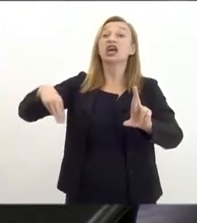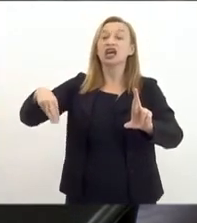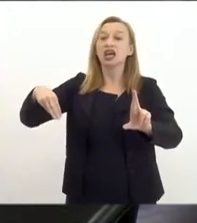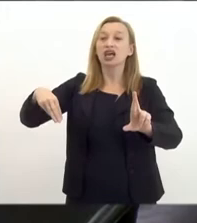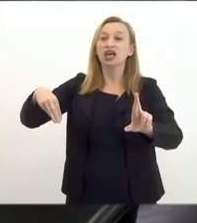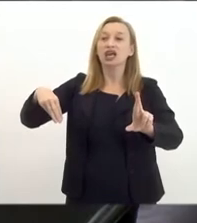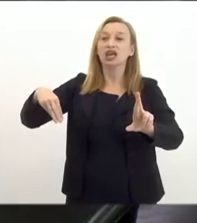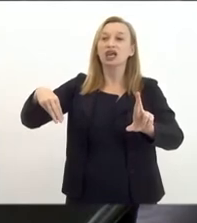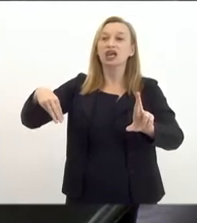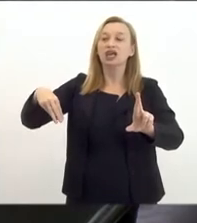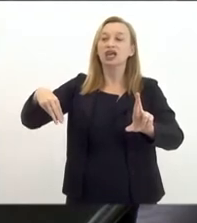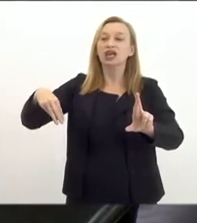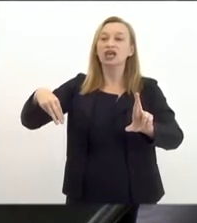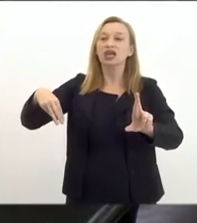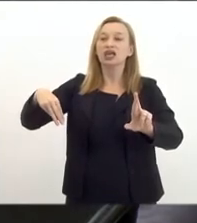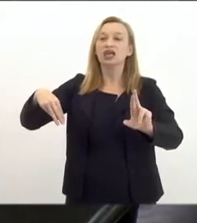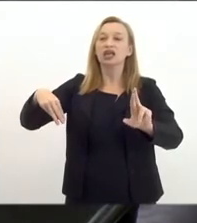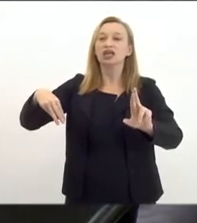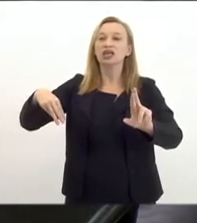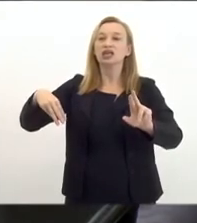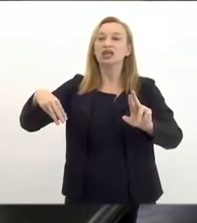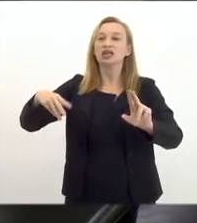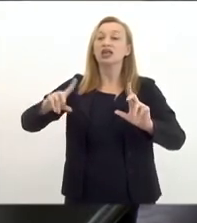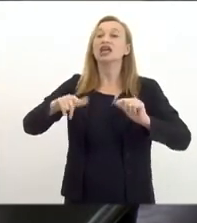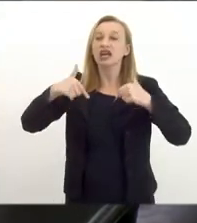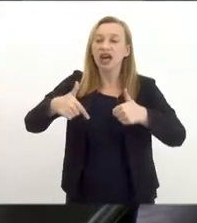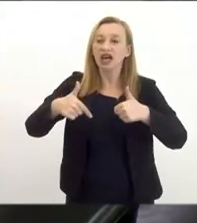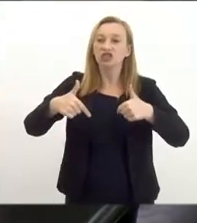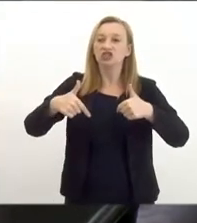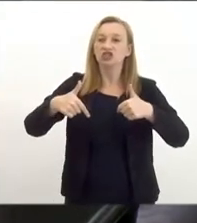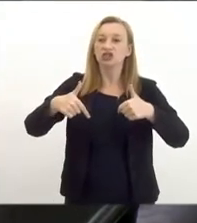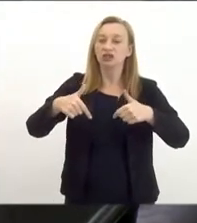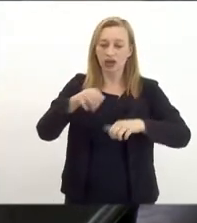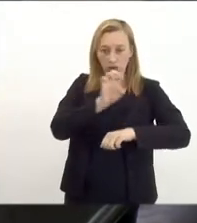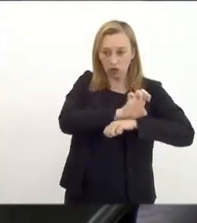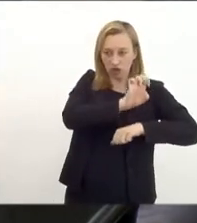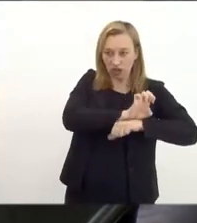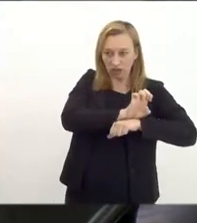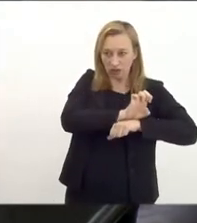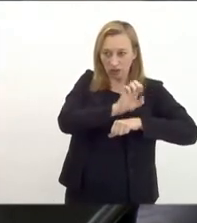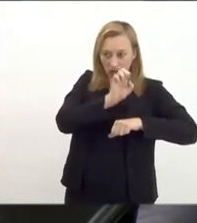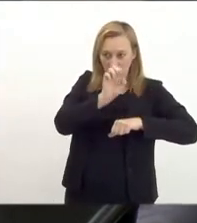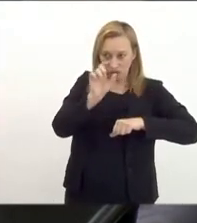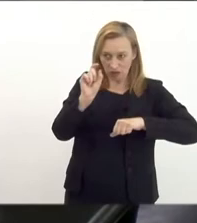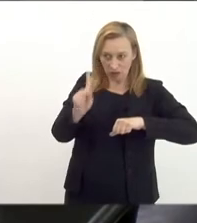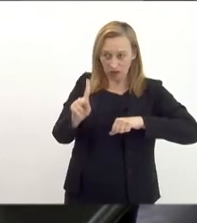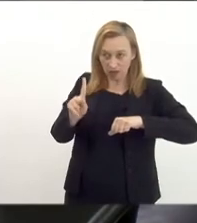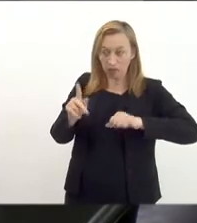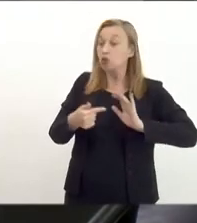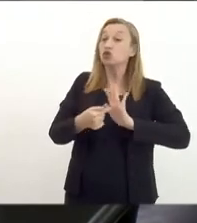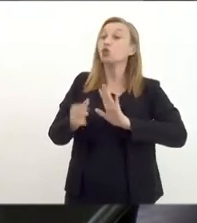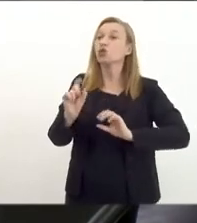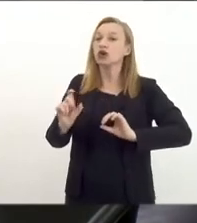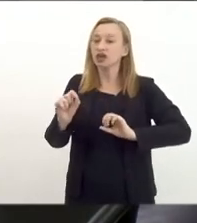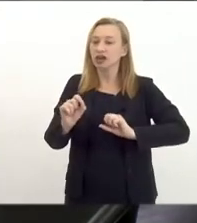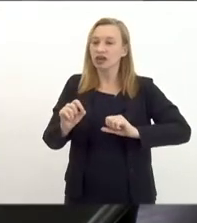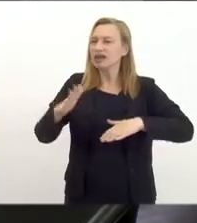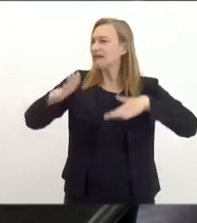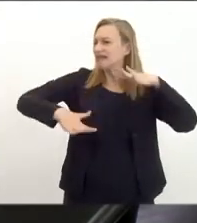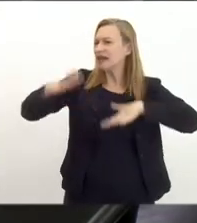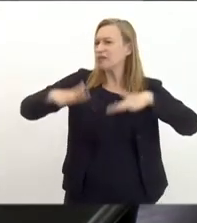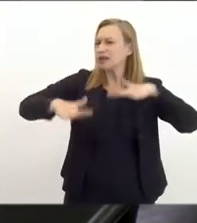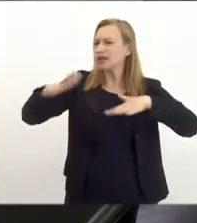cara que no final das contas o resseguro a é o estado certo então a gente mostrou o seguinte que